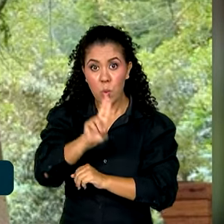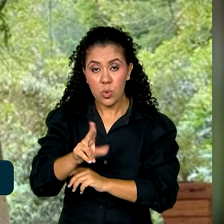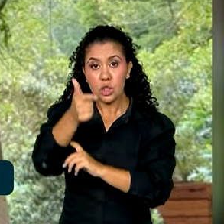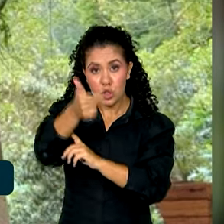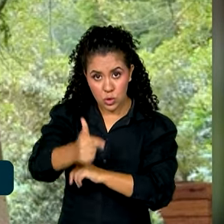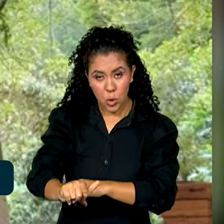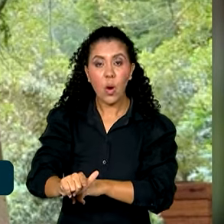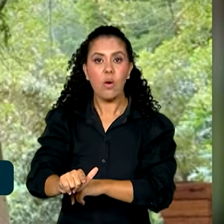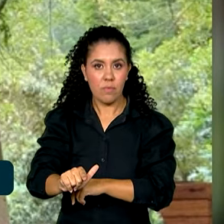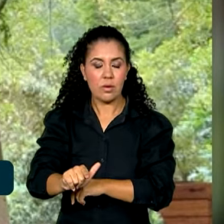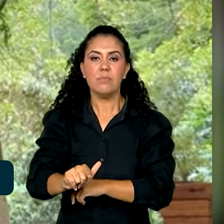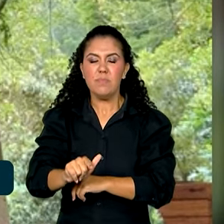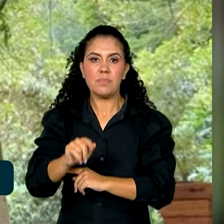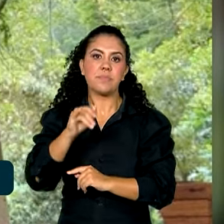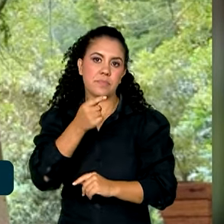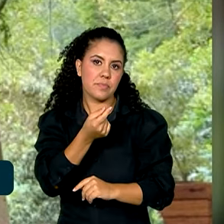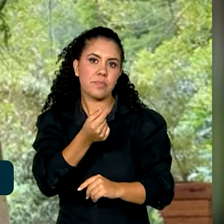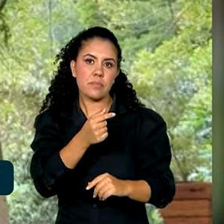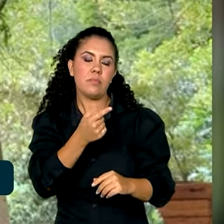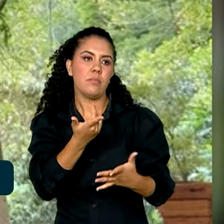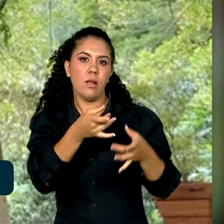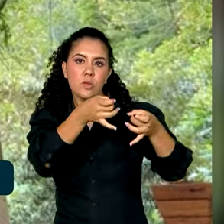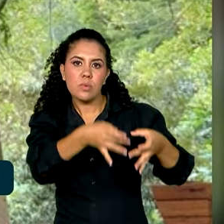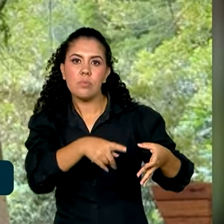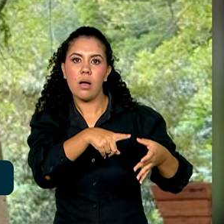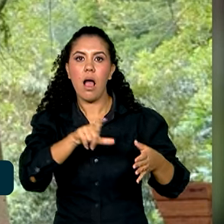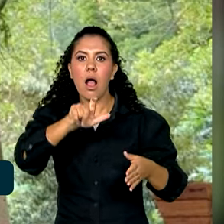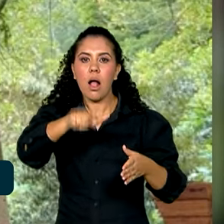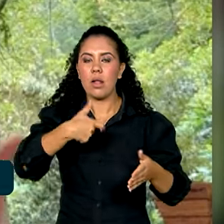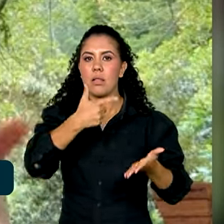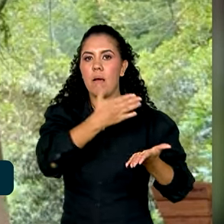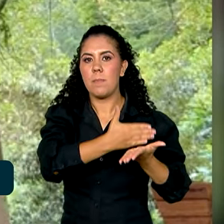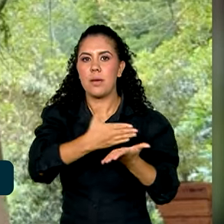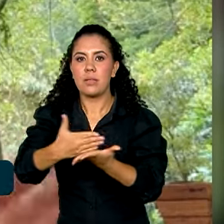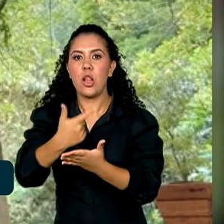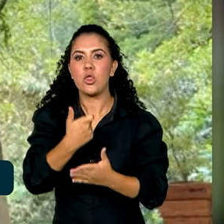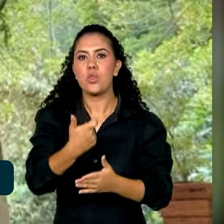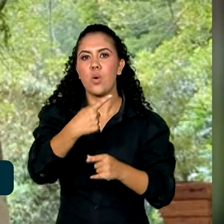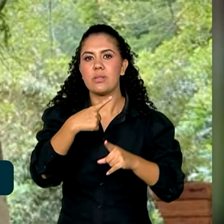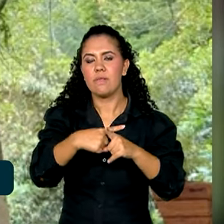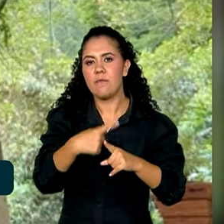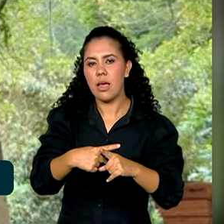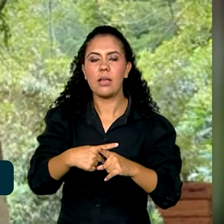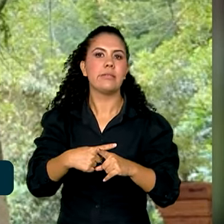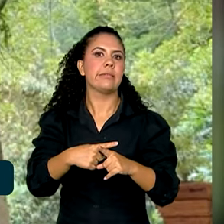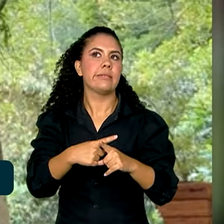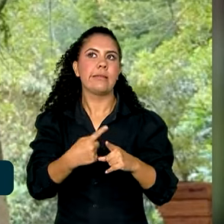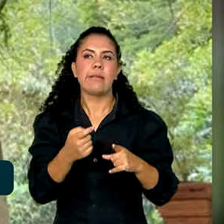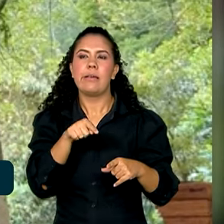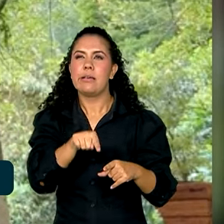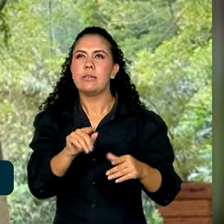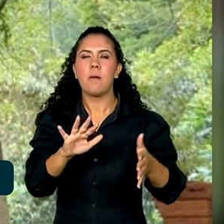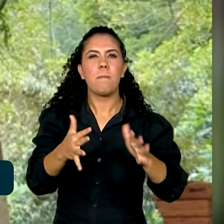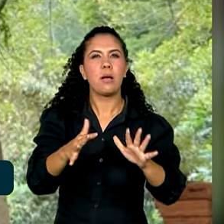automaticamente o saldo que ficasse o cartão ia parcelar lá em 12 vezes de não sei quanto lá e isso ia dar na